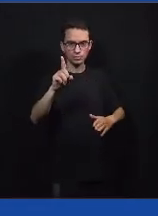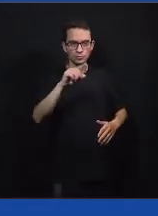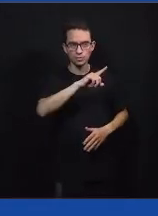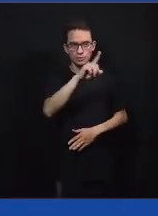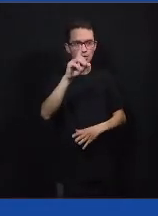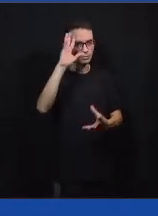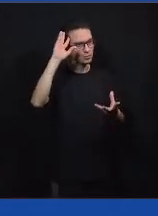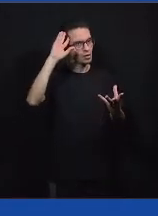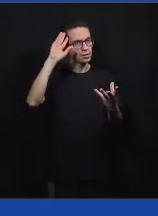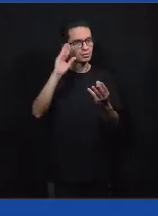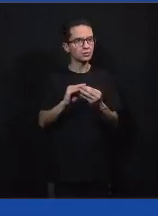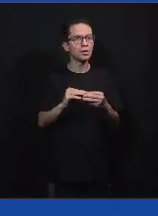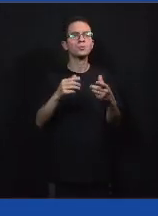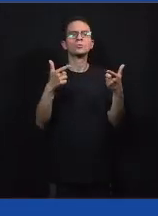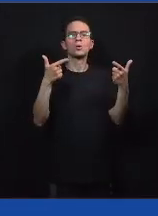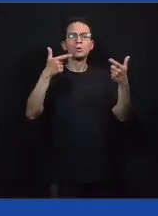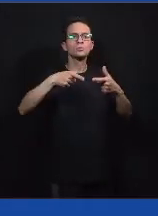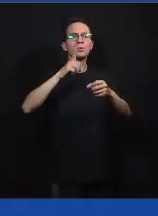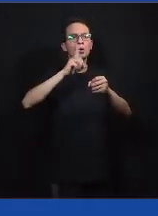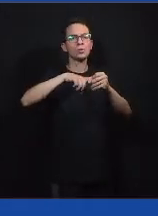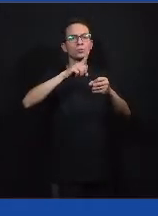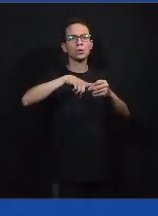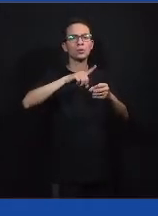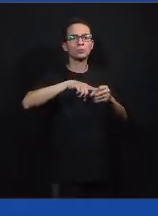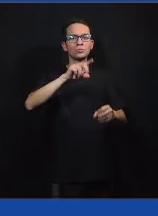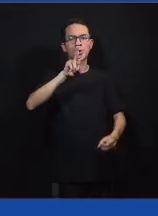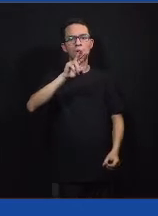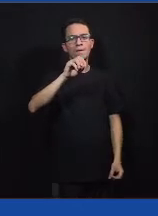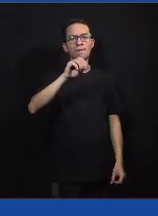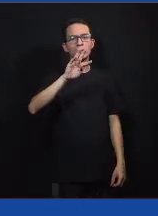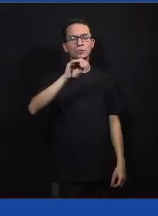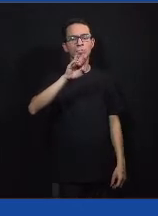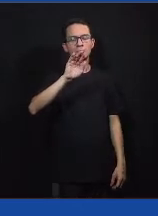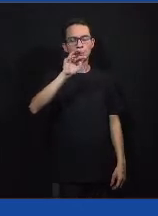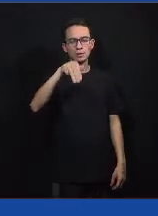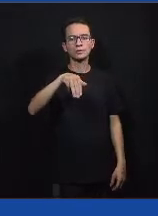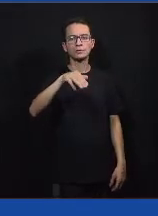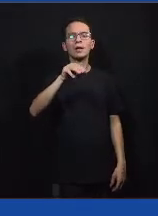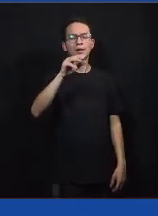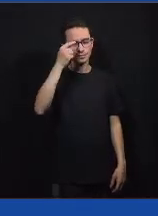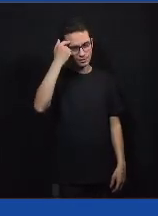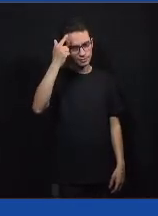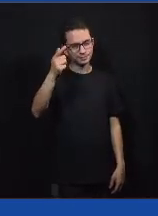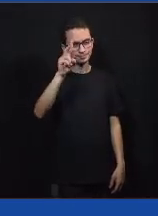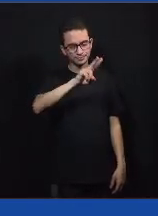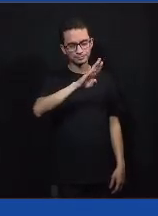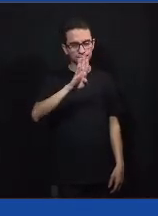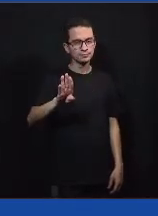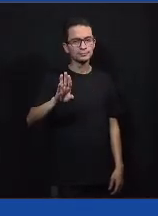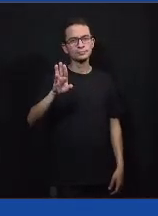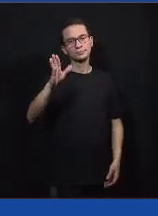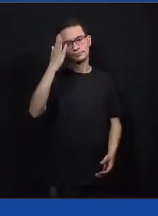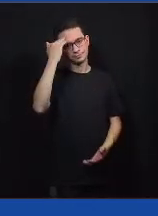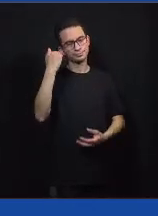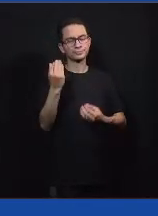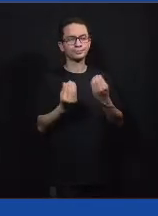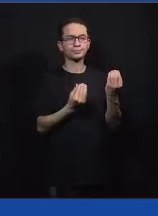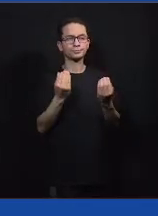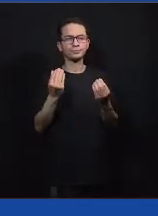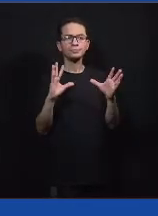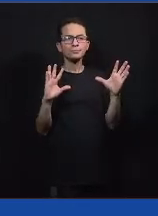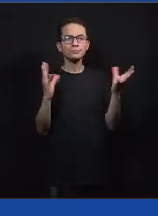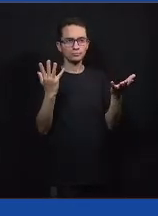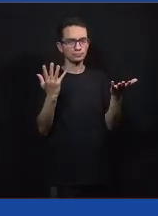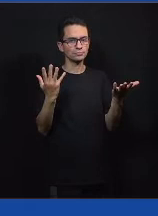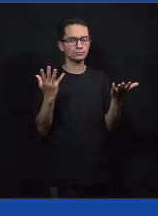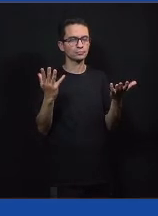que o município de Votorantim se comportando A pesquisa civis tentar acompanhando a cidadania em cena já deve saber o que que